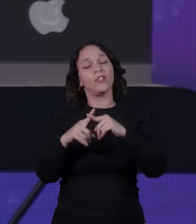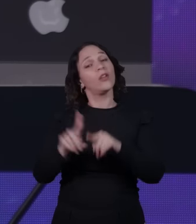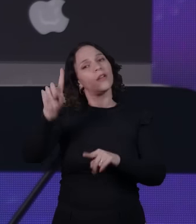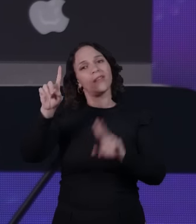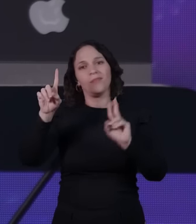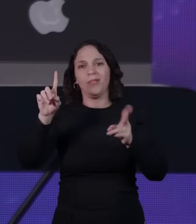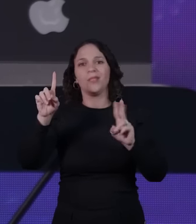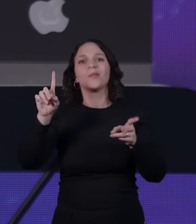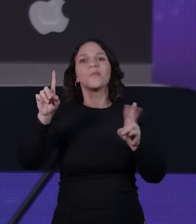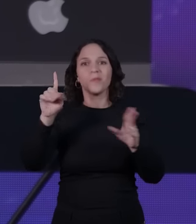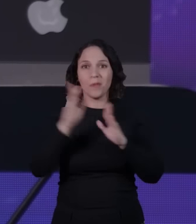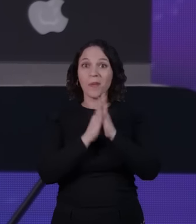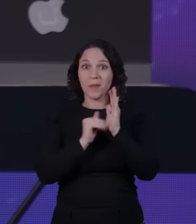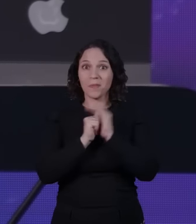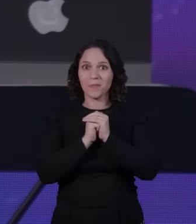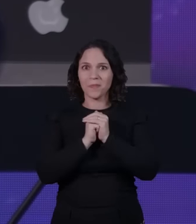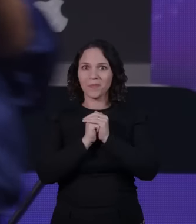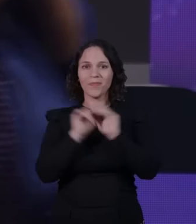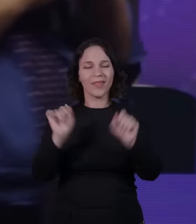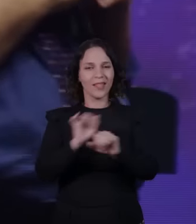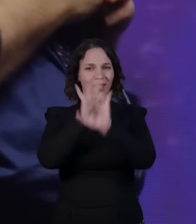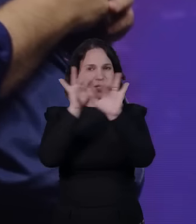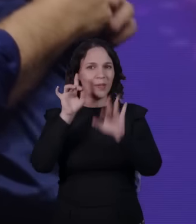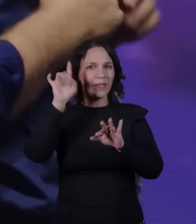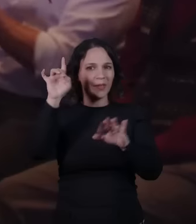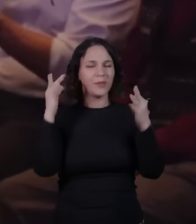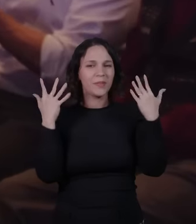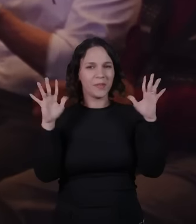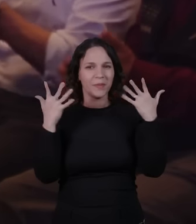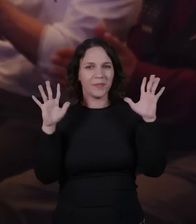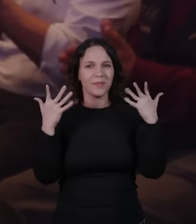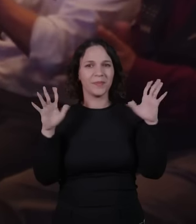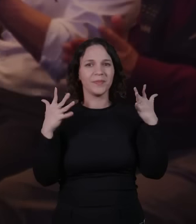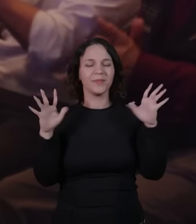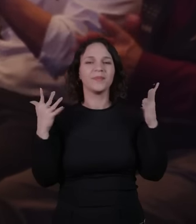eu. Amém? Glória a Deus, você pode aplaudir o Senhor?